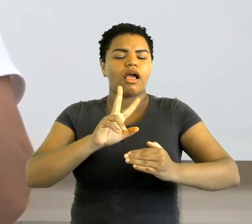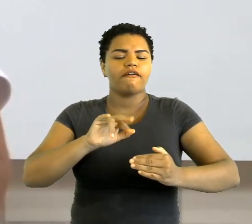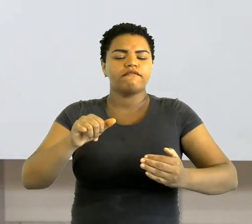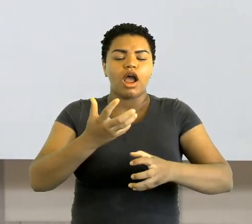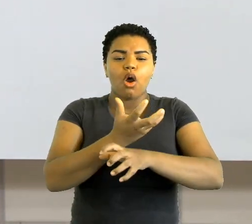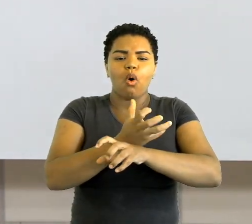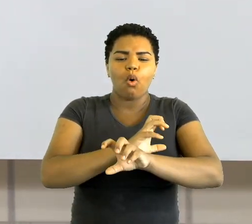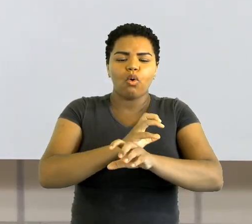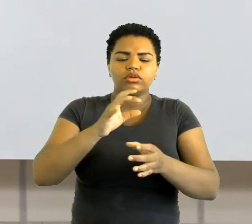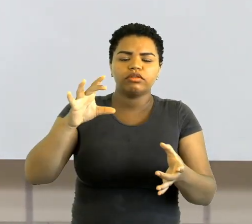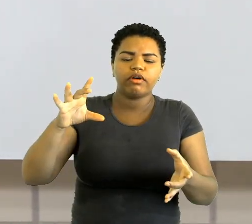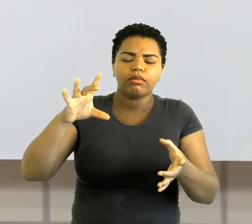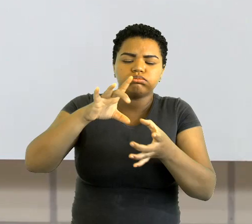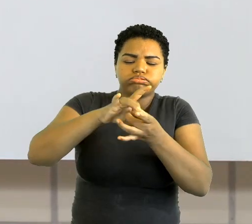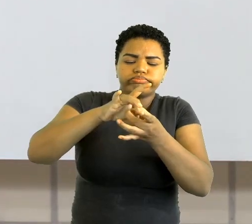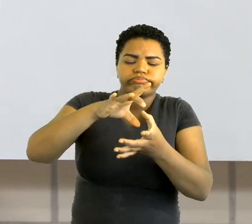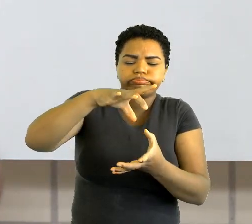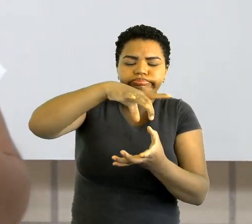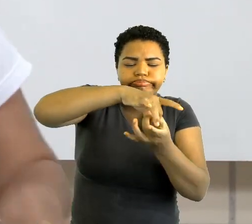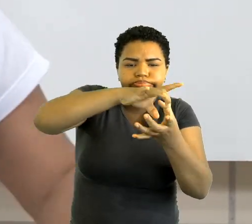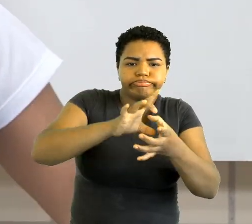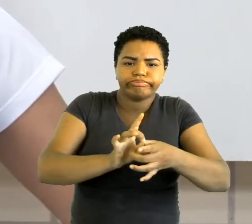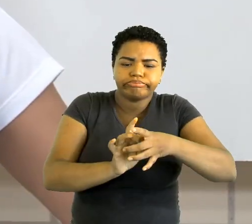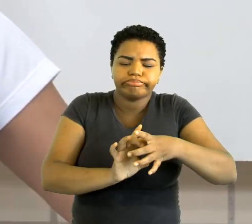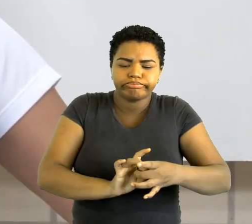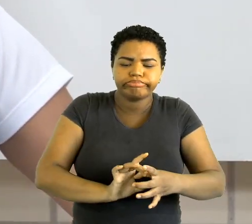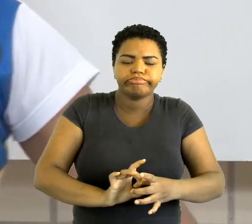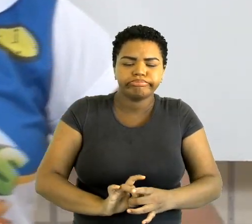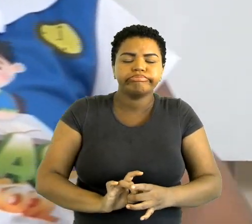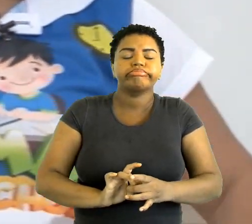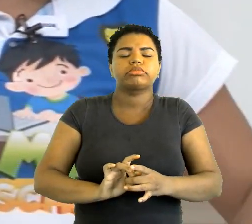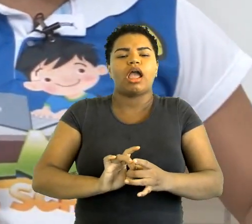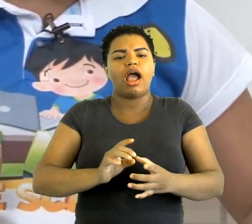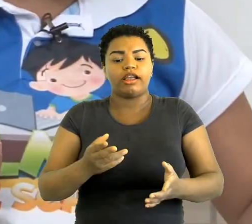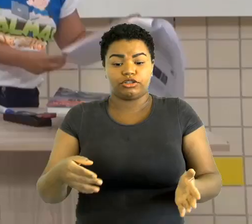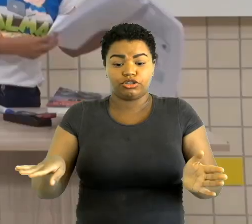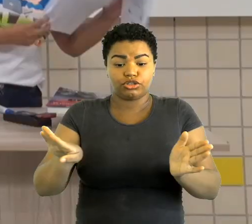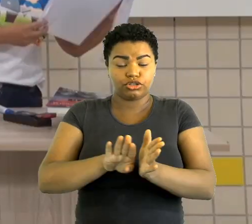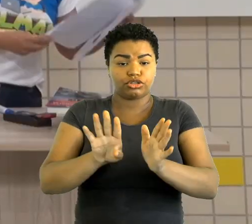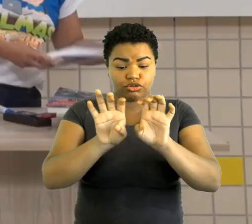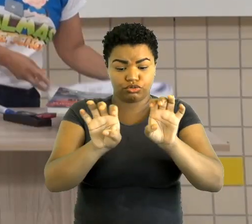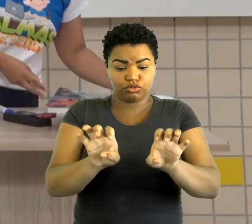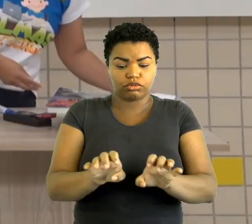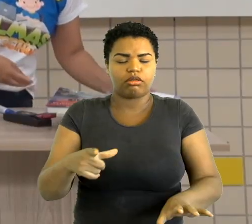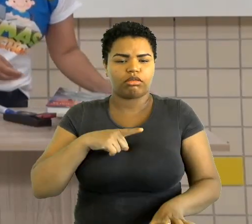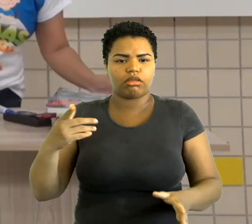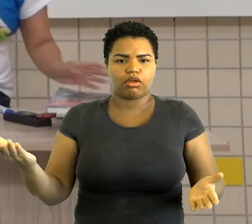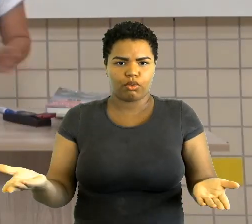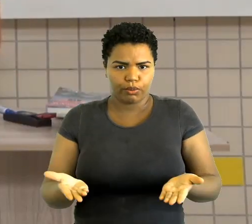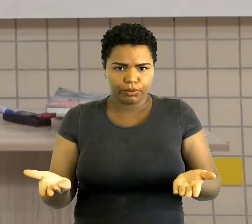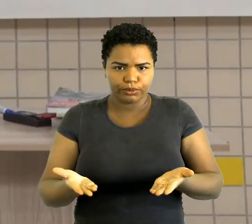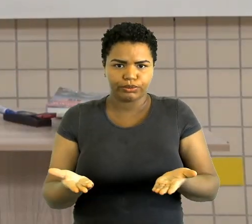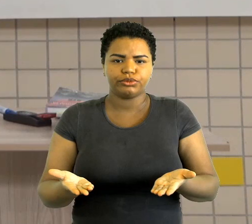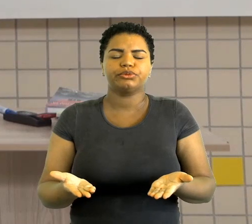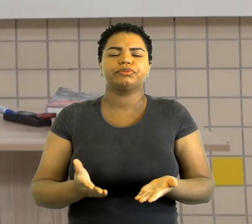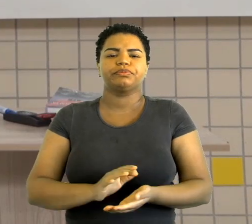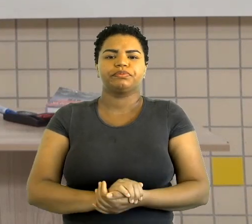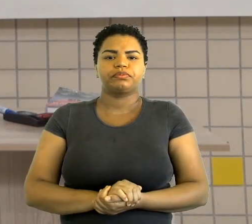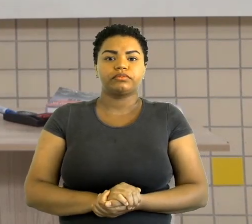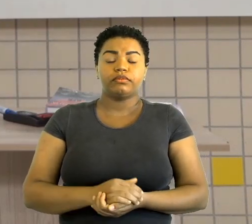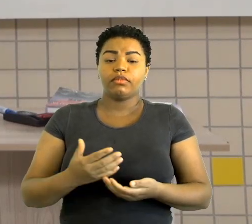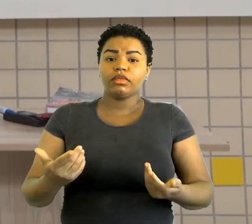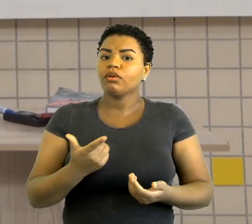e vai chegar à estrutura que nós temos hoje, ok? Aí, nós vamos chegar a um